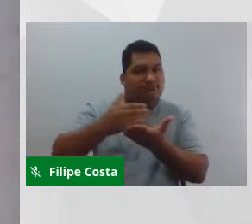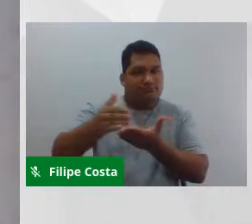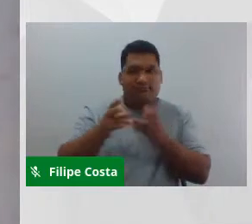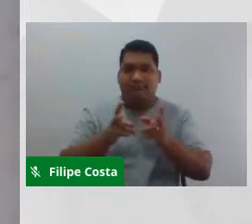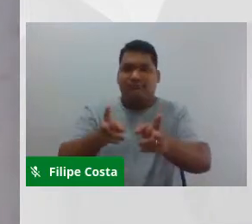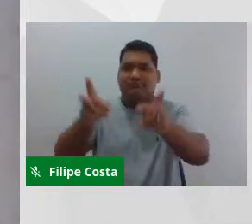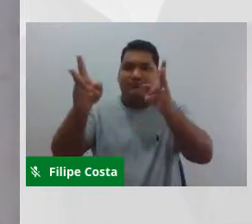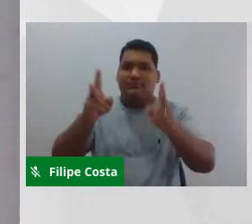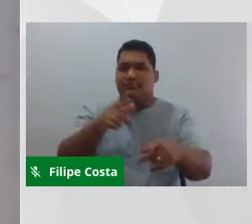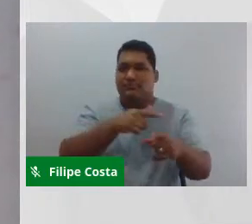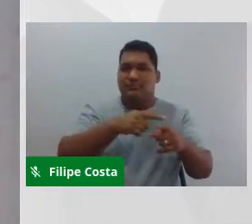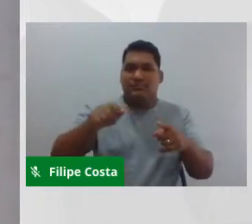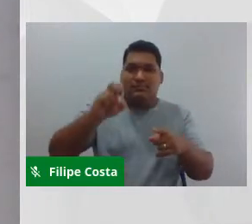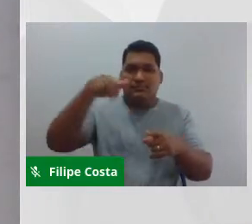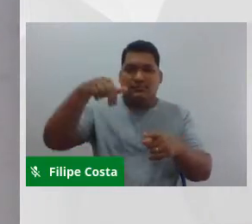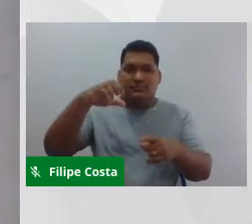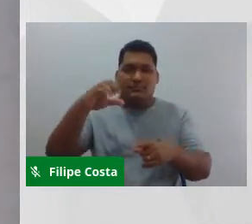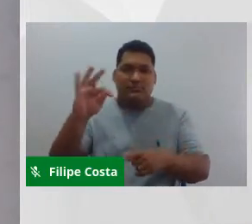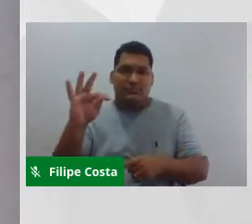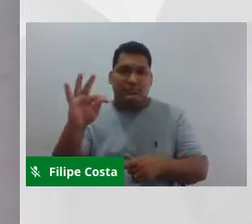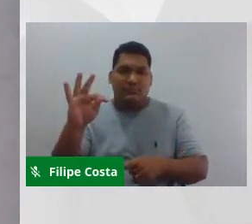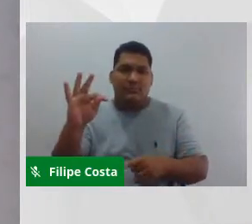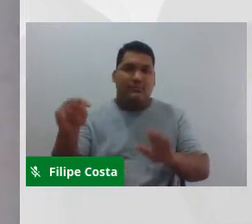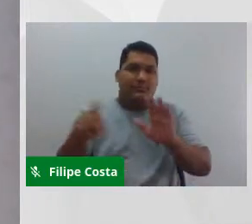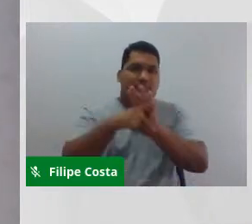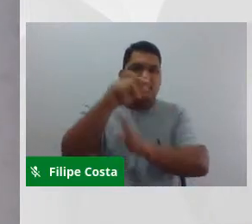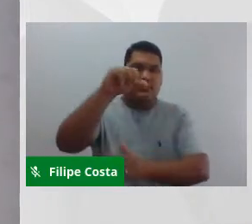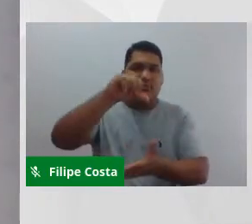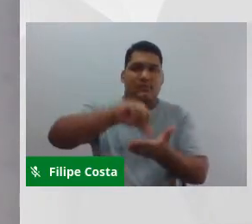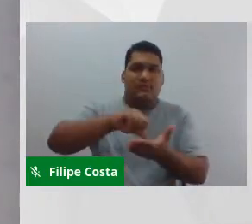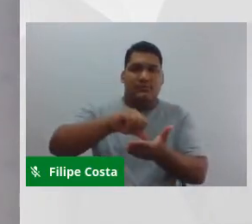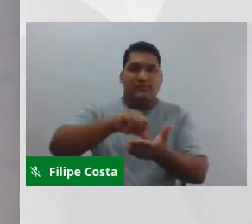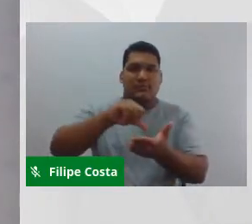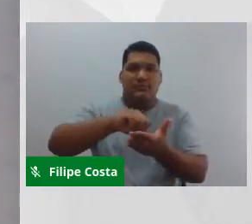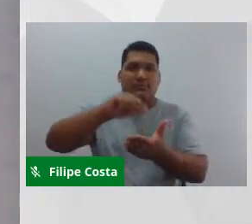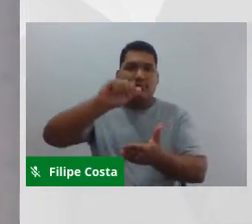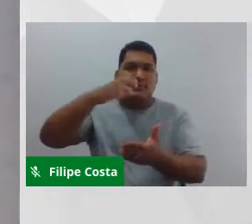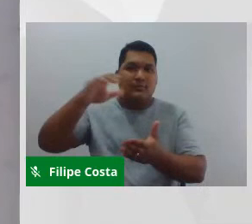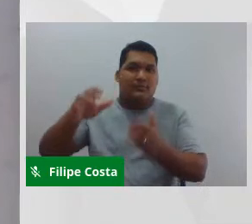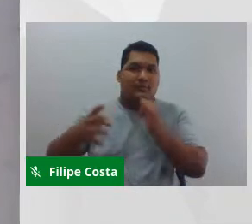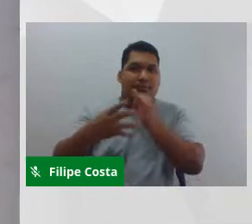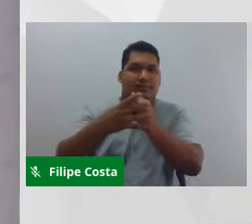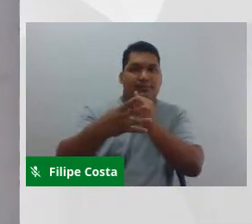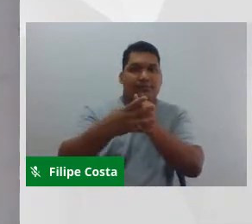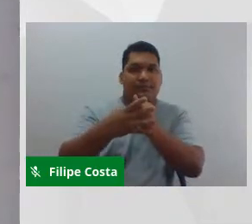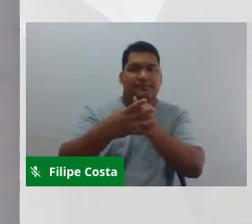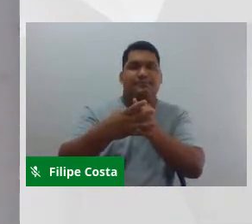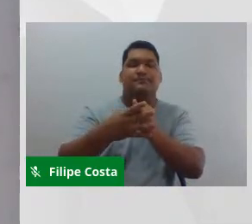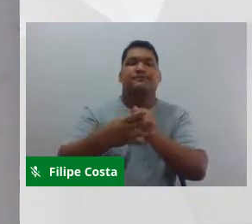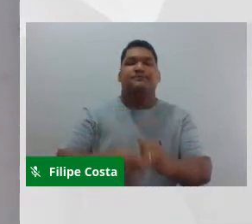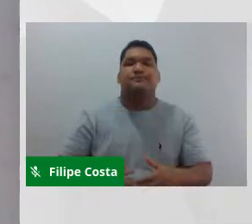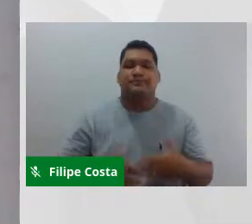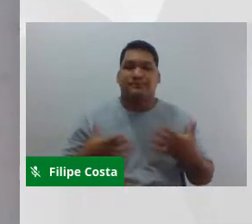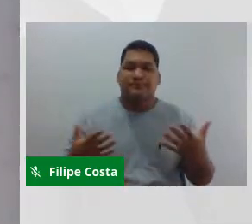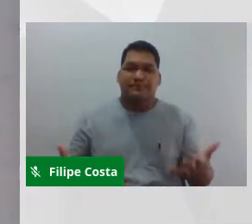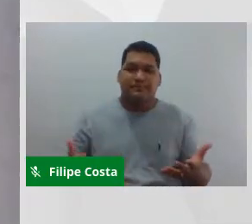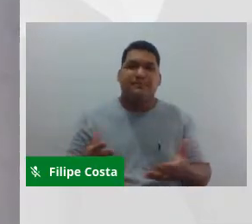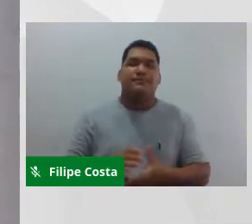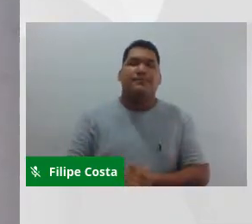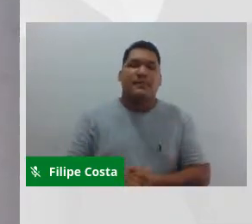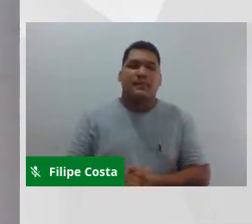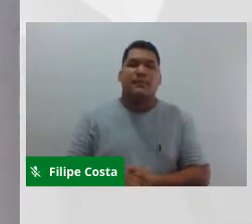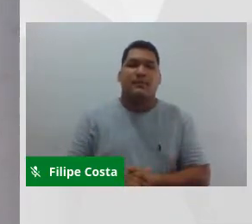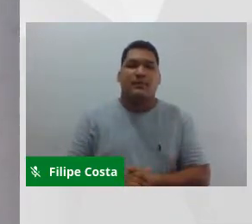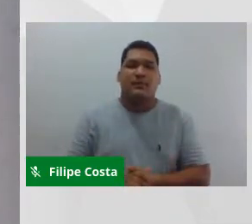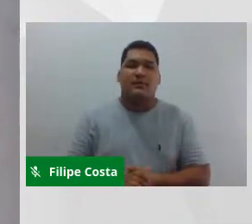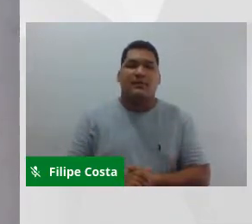Semana Nacional de Ciência e Tecnologia do Instituto Federal de Educação, Ciência e Tecnologia do Maranhão, Campus Açailândia,